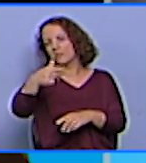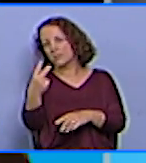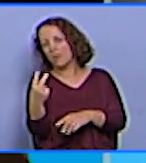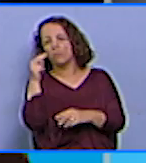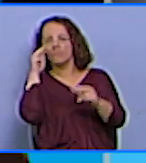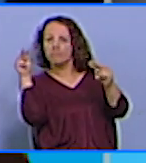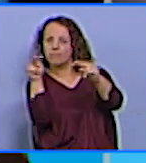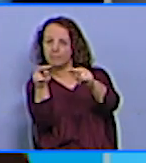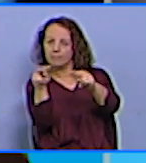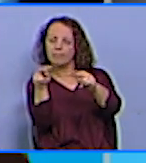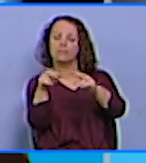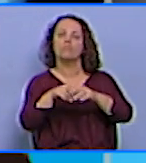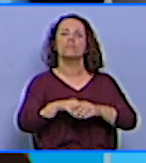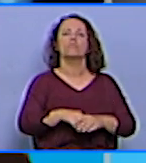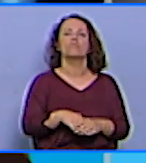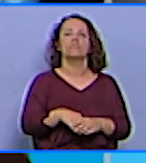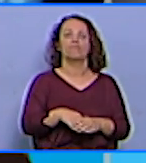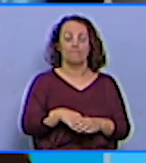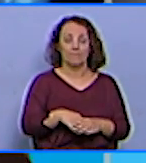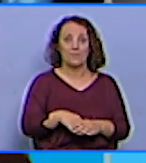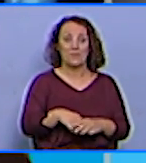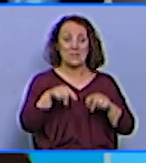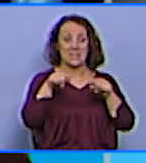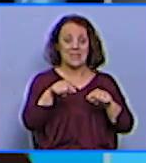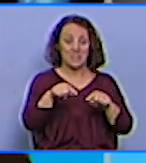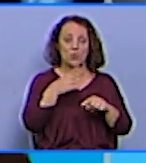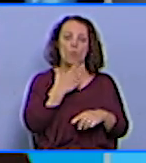dessa forma. E isto torna-nos